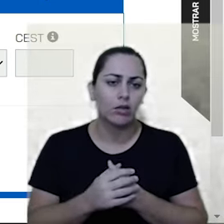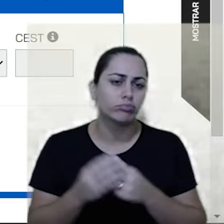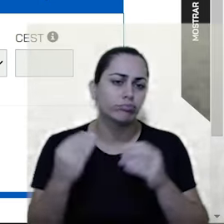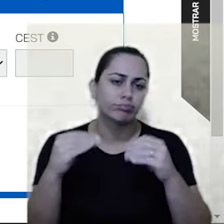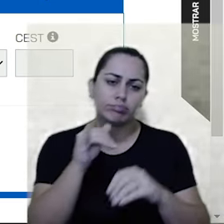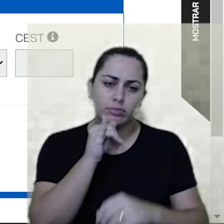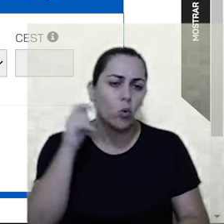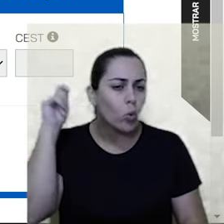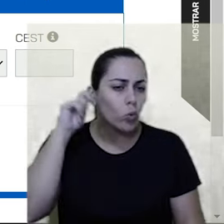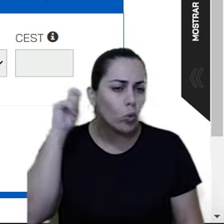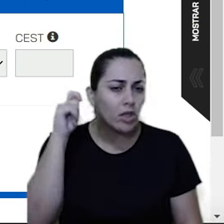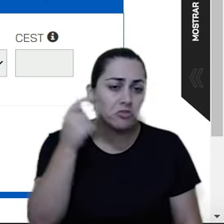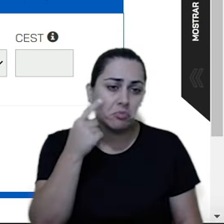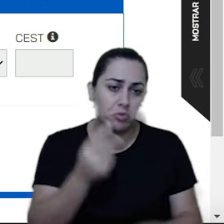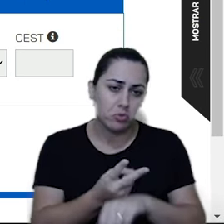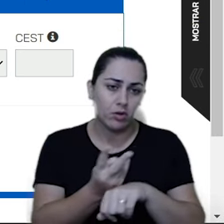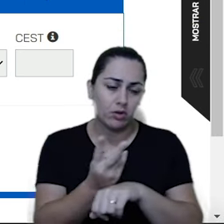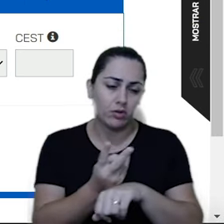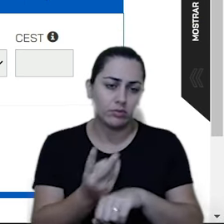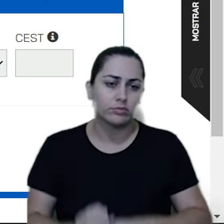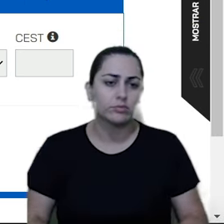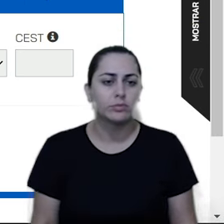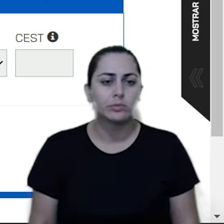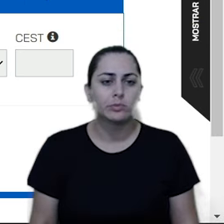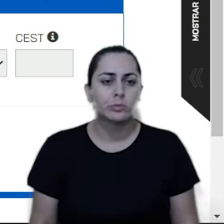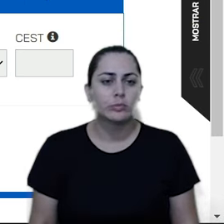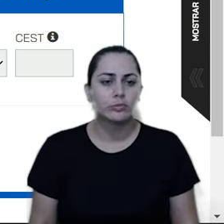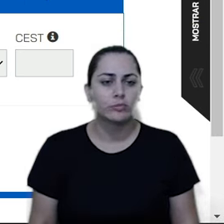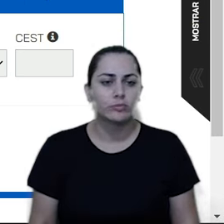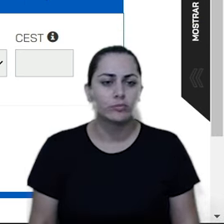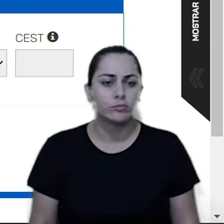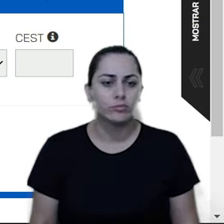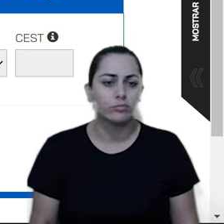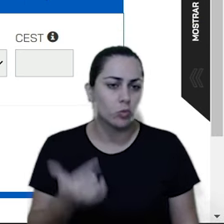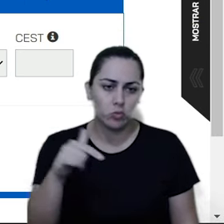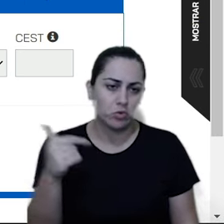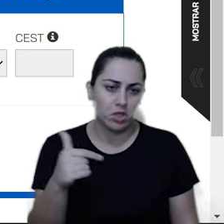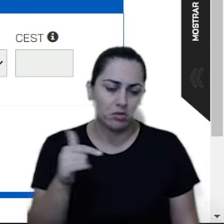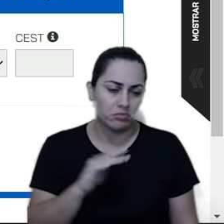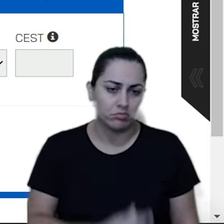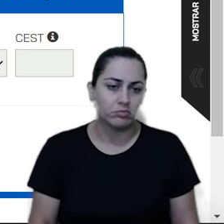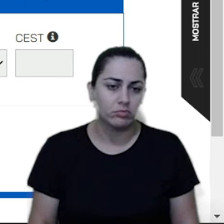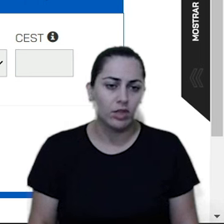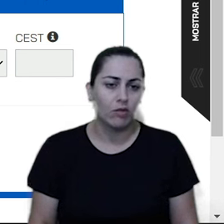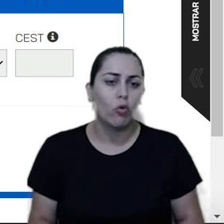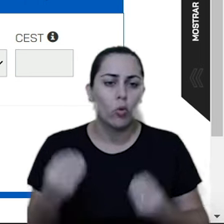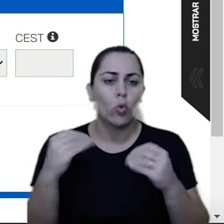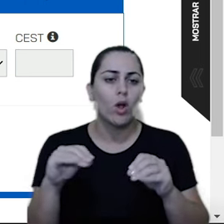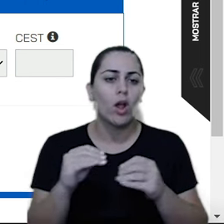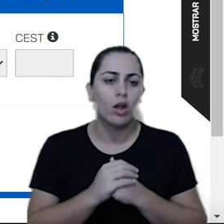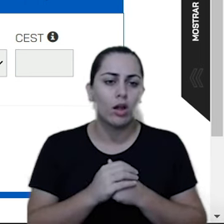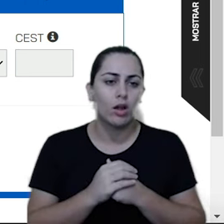aqui cotonete vamos ver se tem cotonete ou bastão não tenho eu vou colocar aqui então